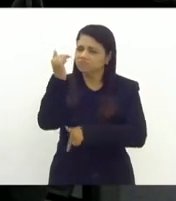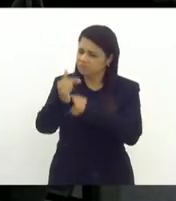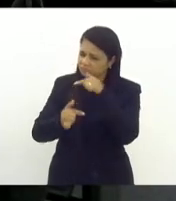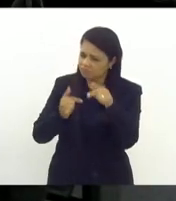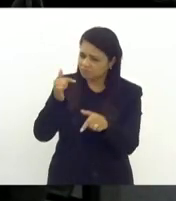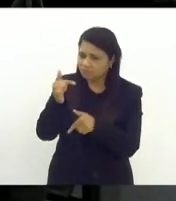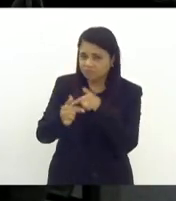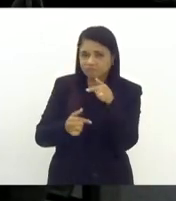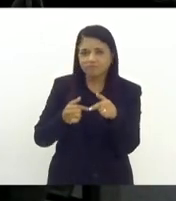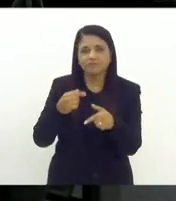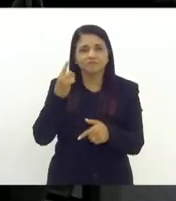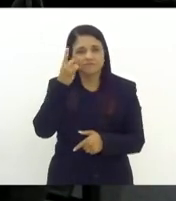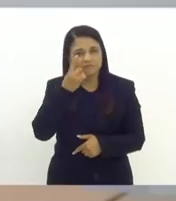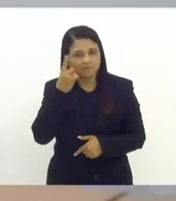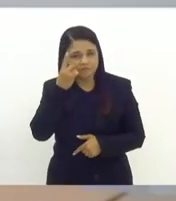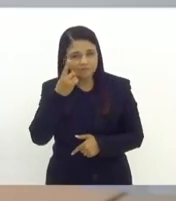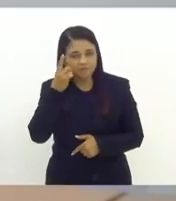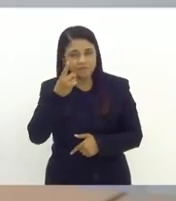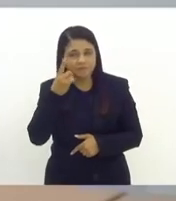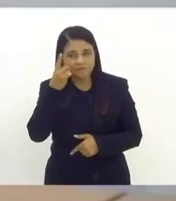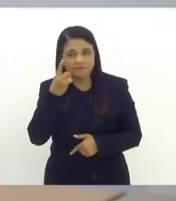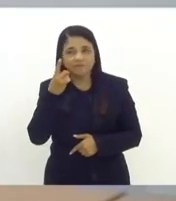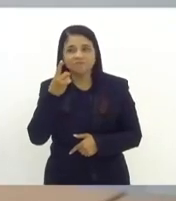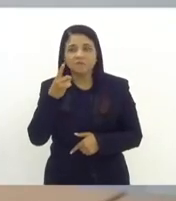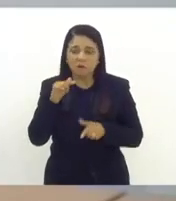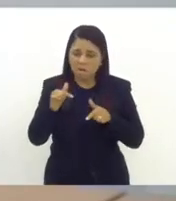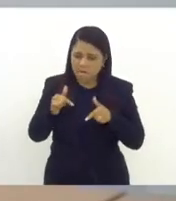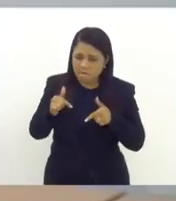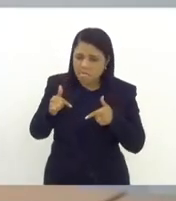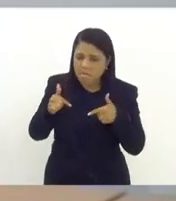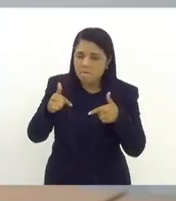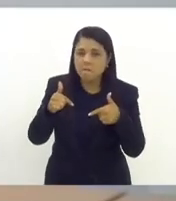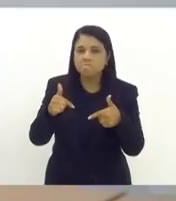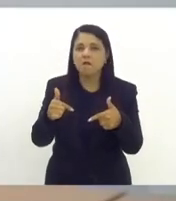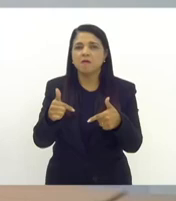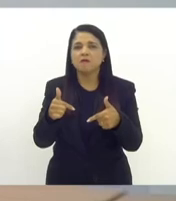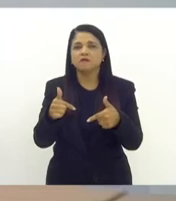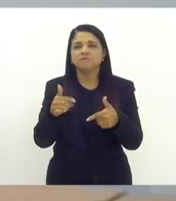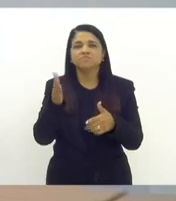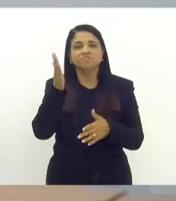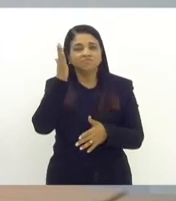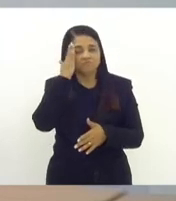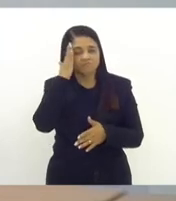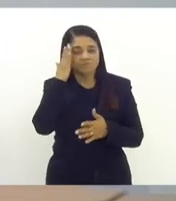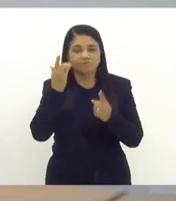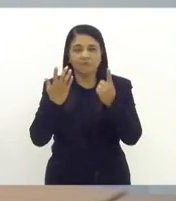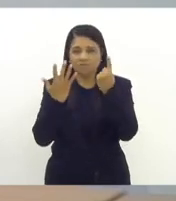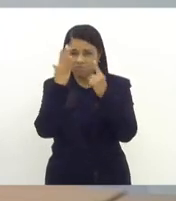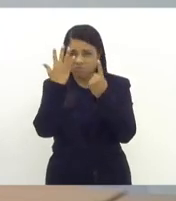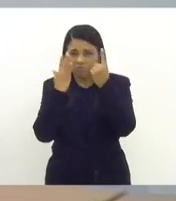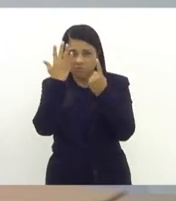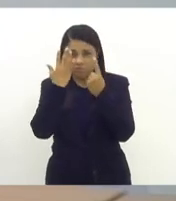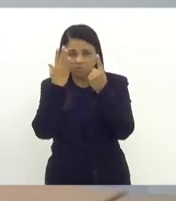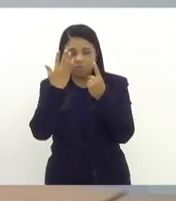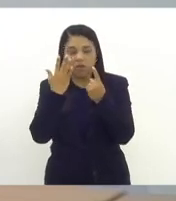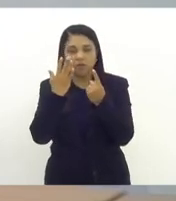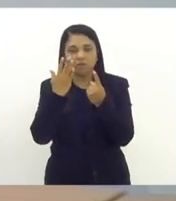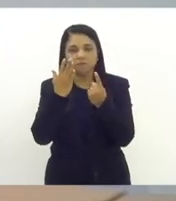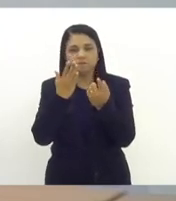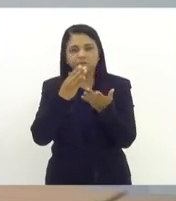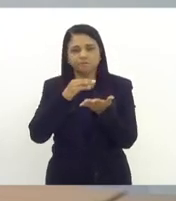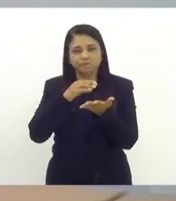dela é o empenho que ela tem sabendo que o carnaval traz muitas divisas